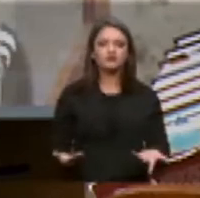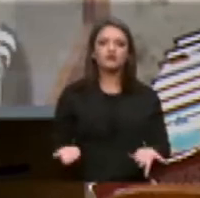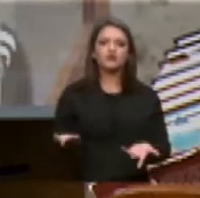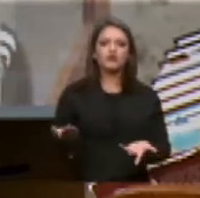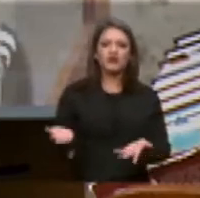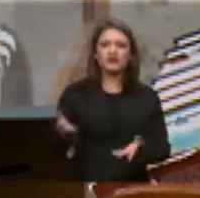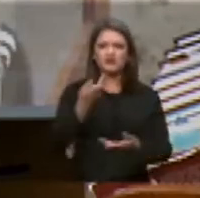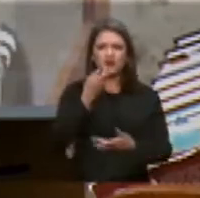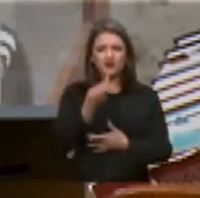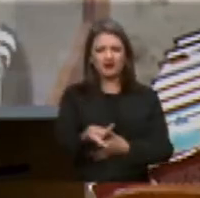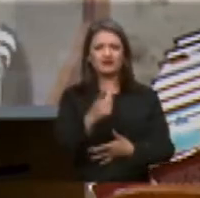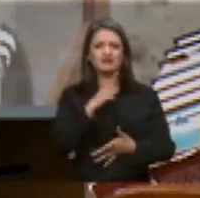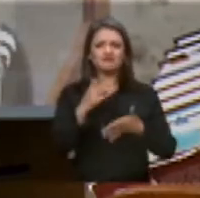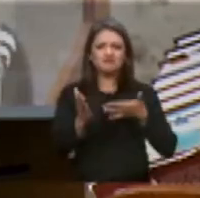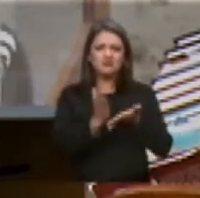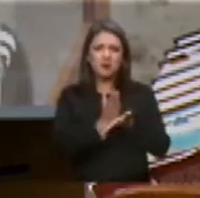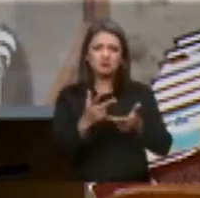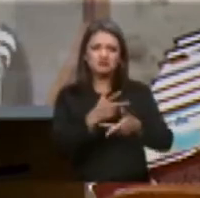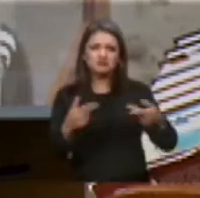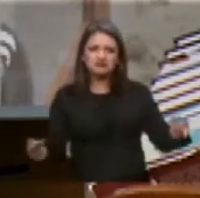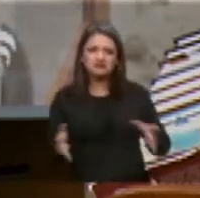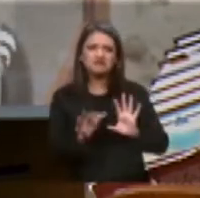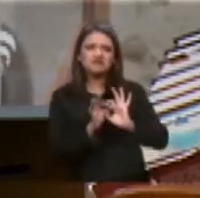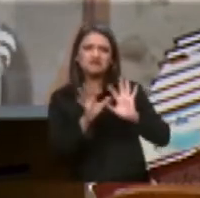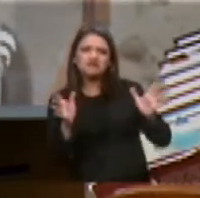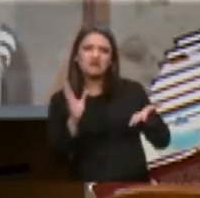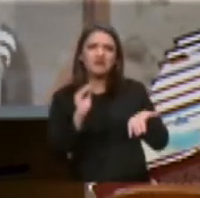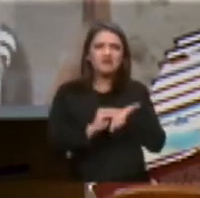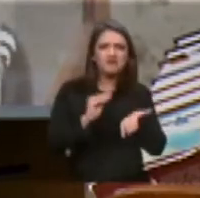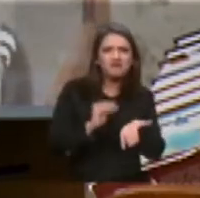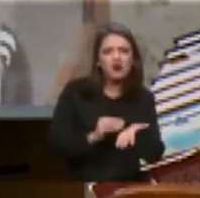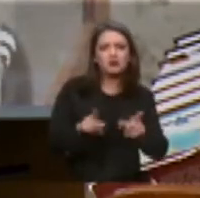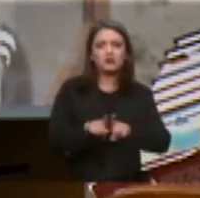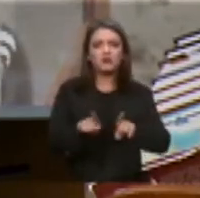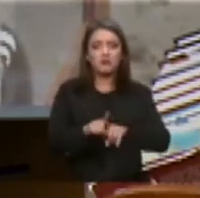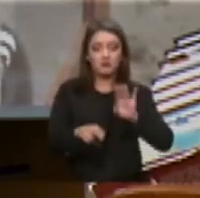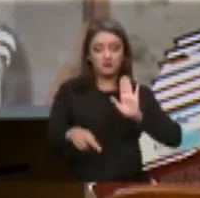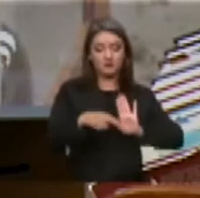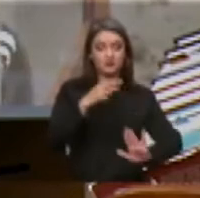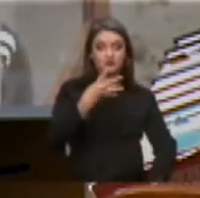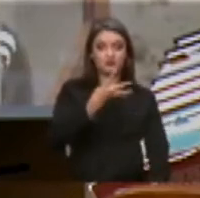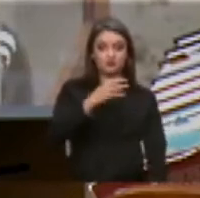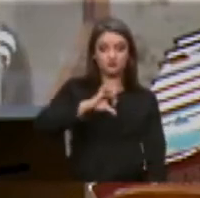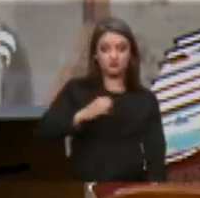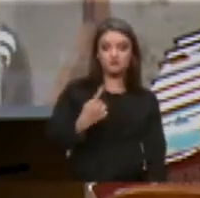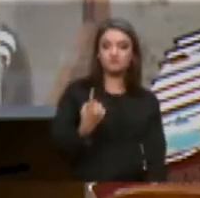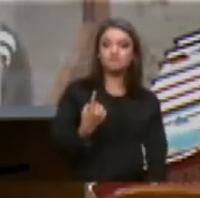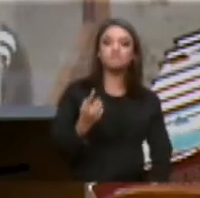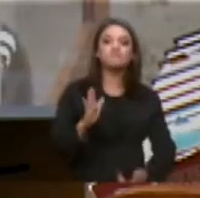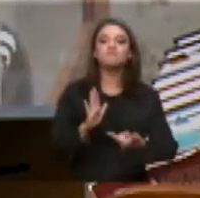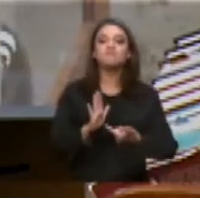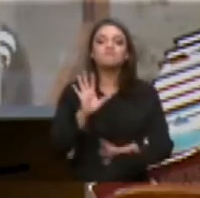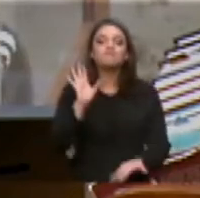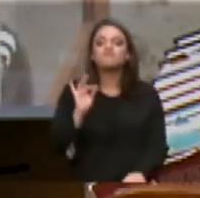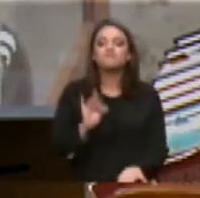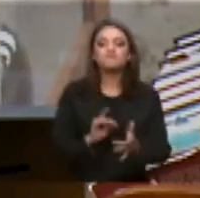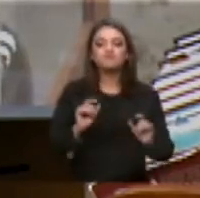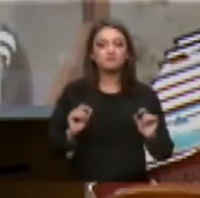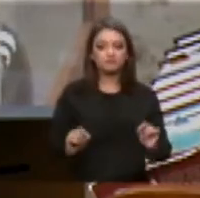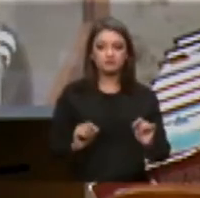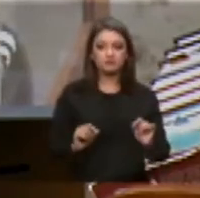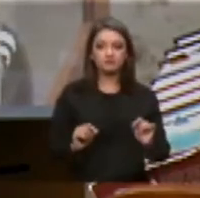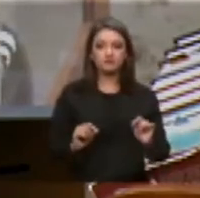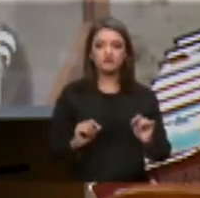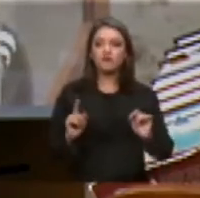vagueza e permissividade da Resolução 491 refletem, na realidade, uma irresignação